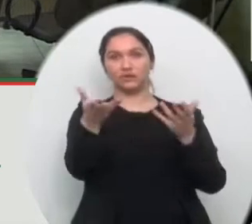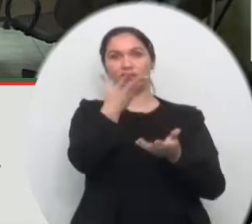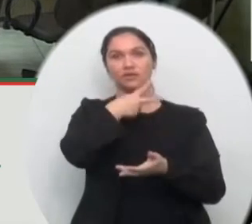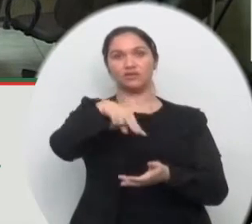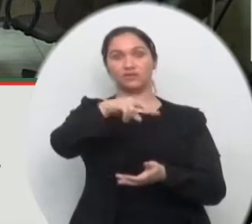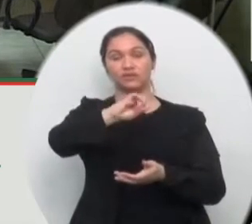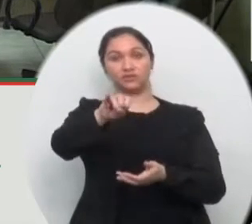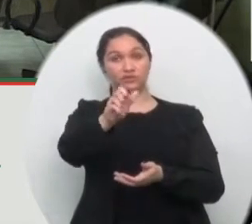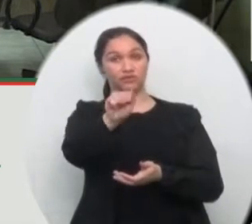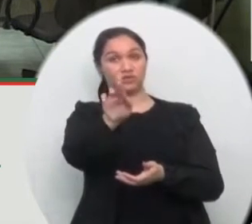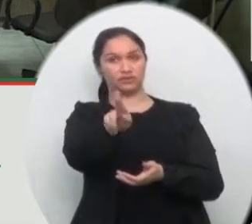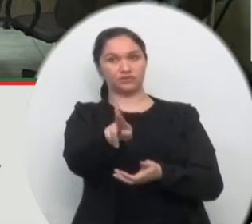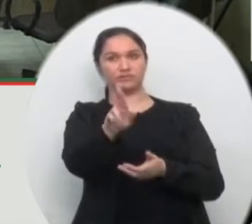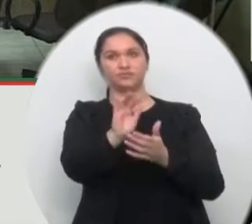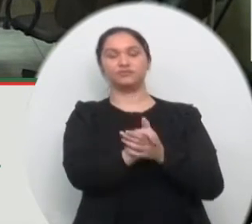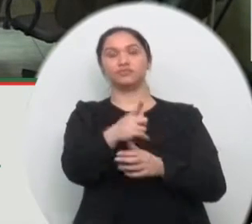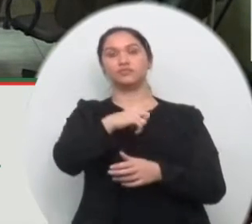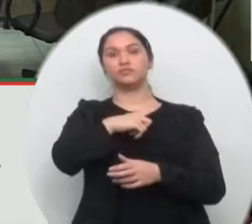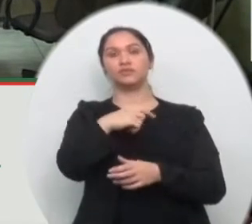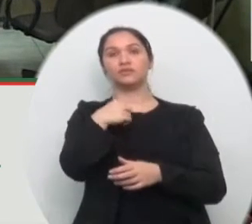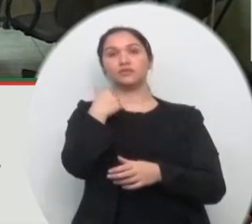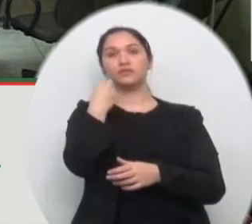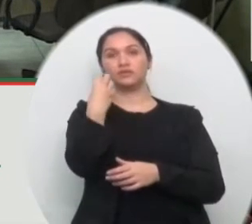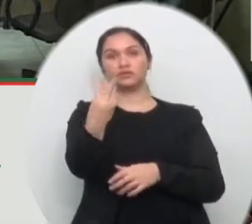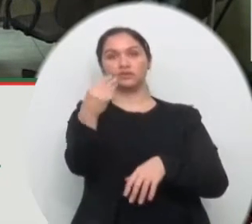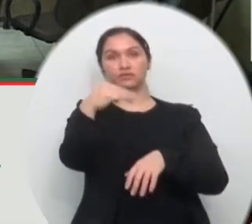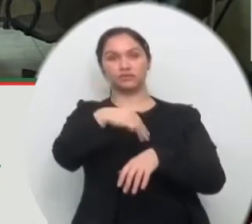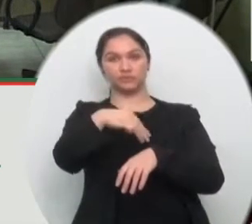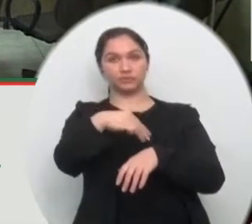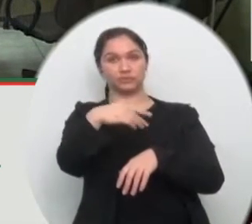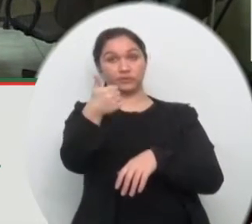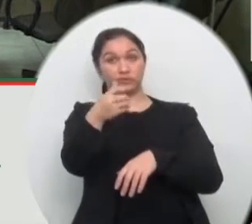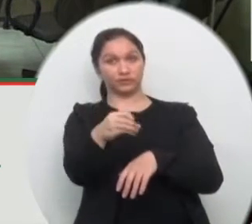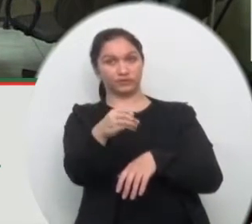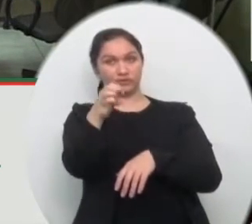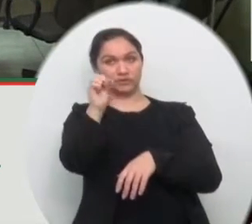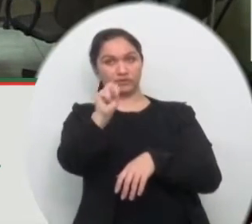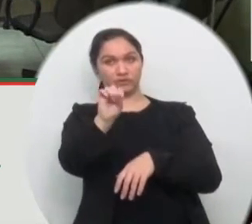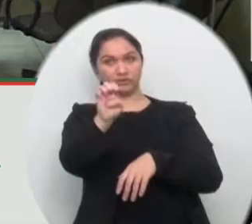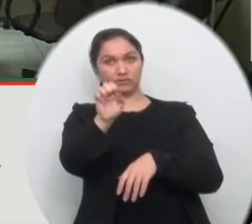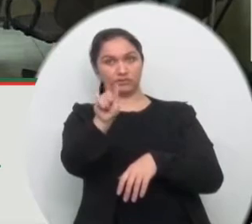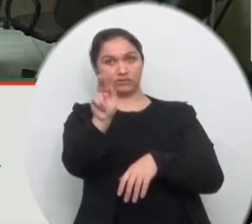Alexandre, Vossa Excelência dispõe de 3 minutos e 10.